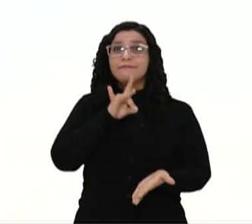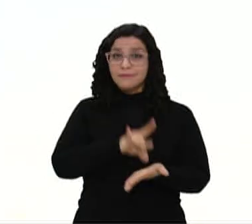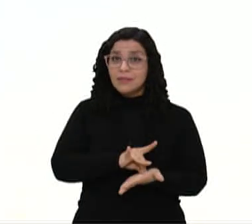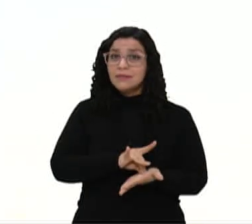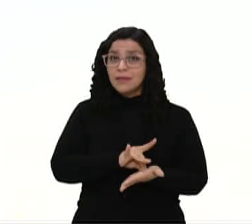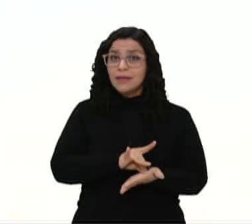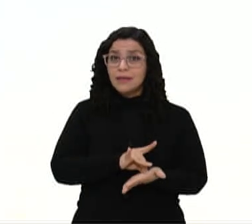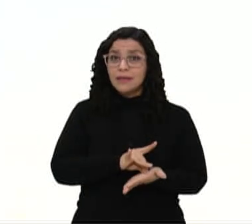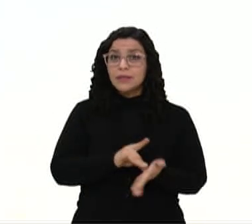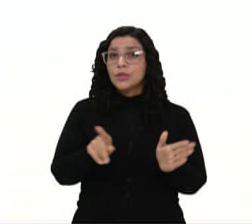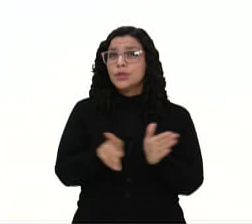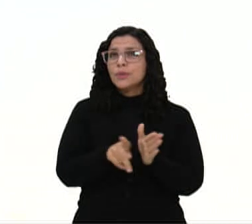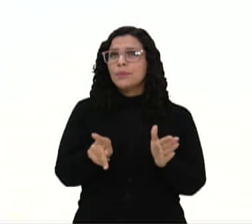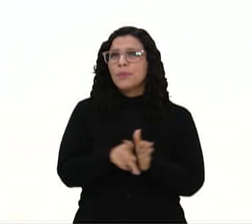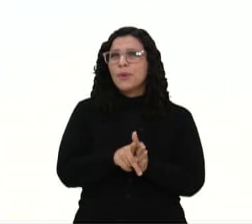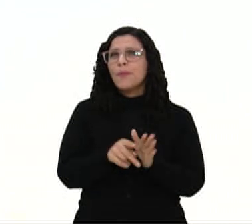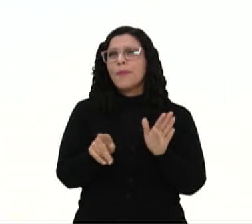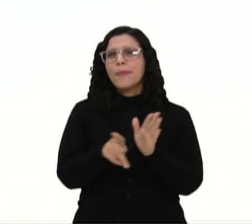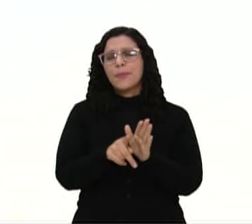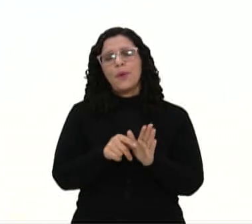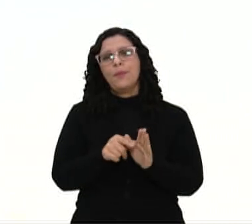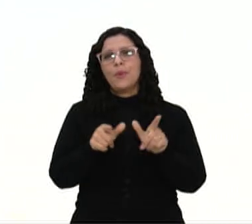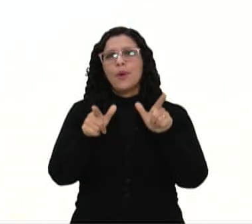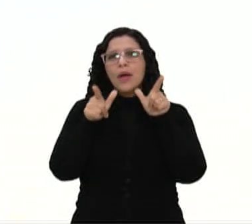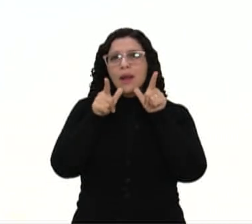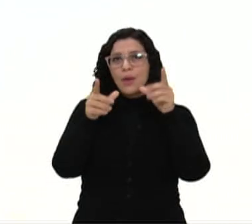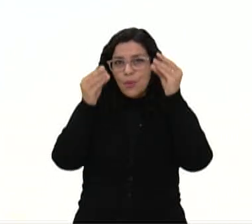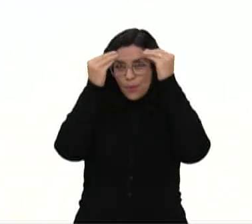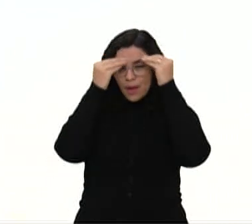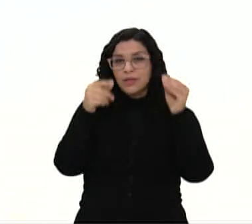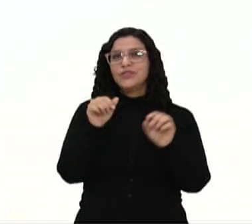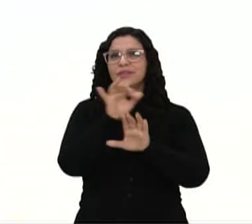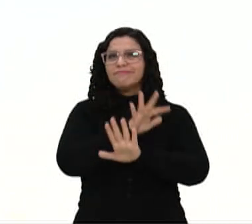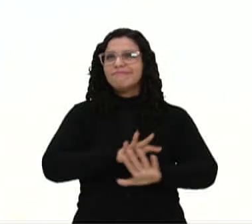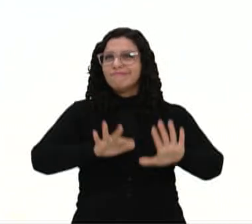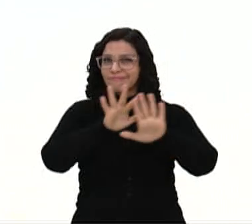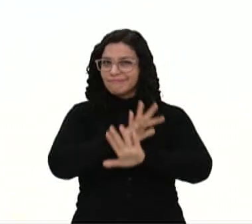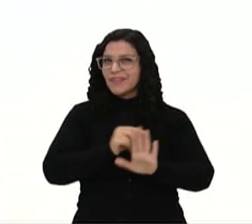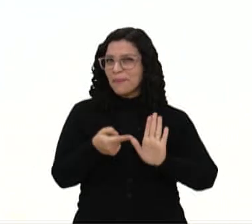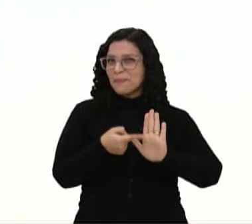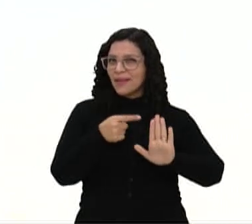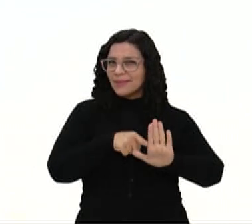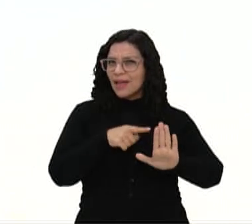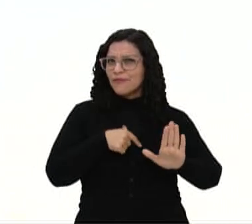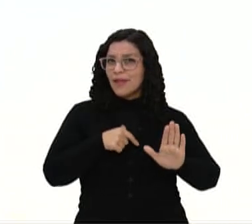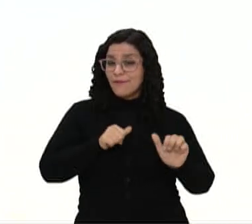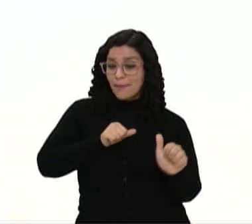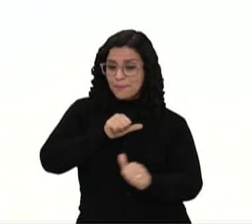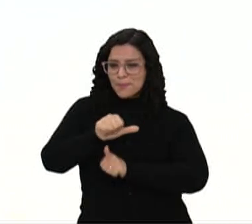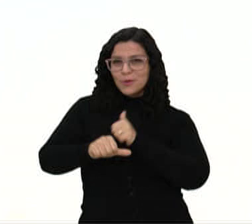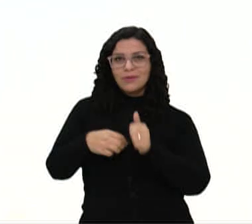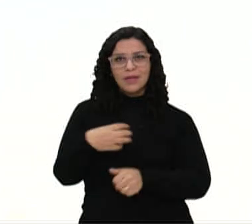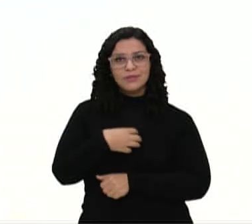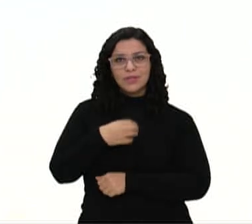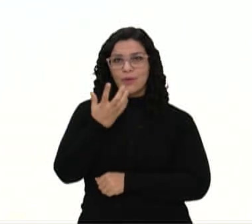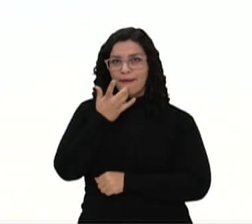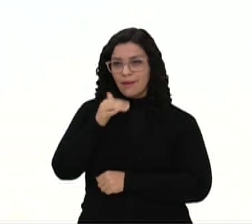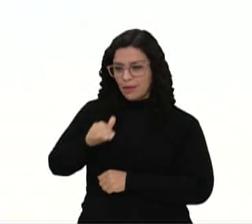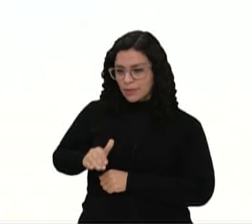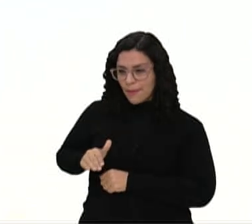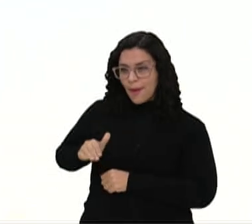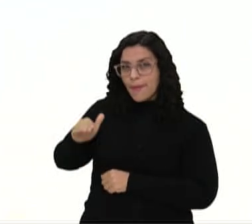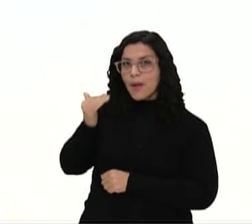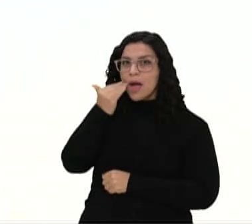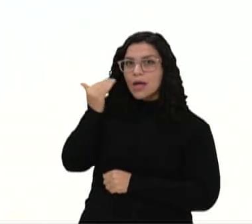Mesmo estando em linguagem figurada, é um fato. A questão da mudança de fase, de criança para